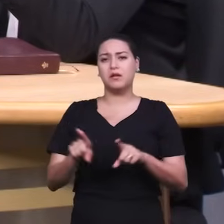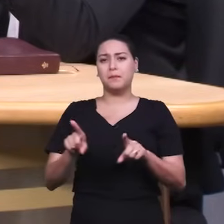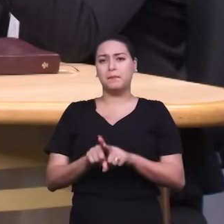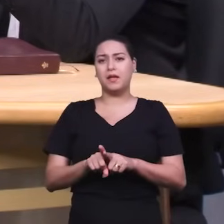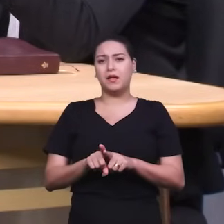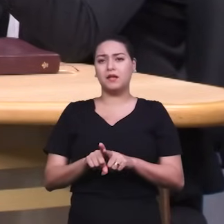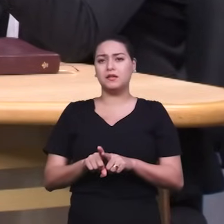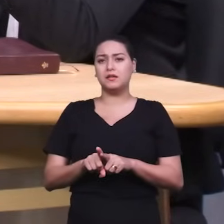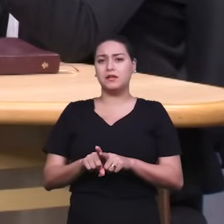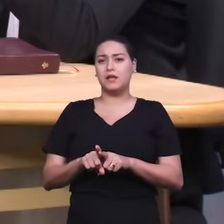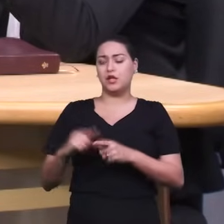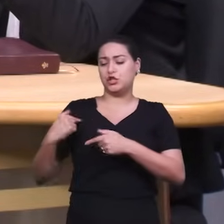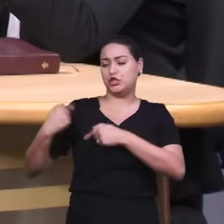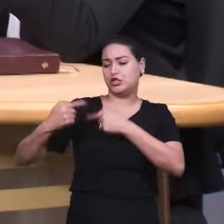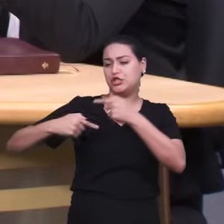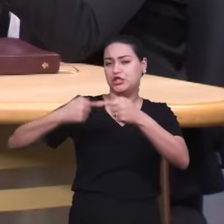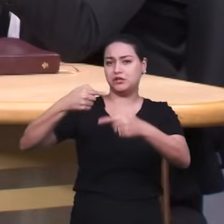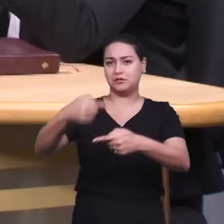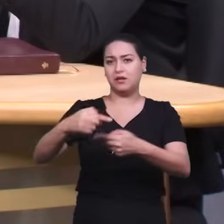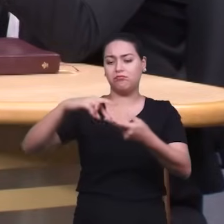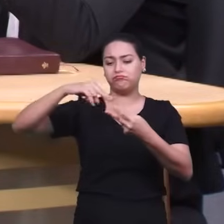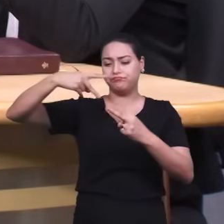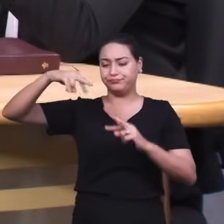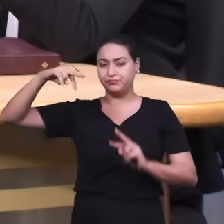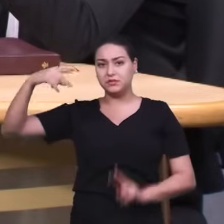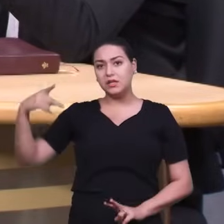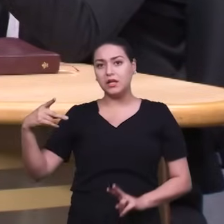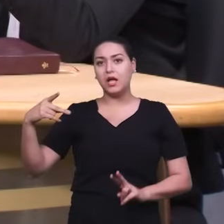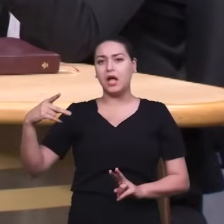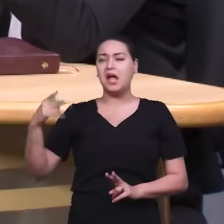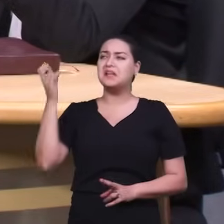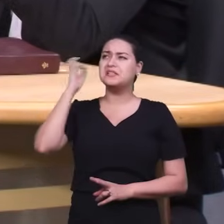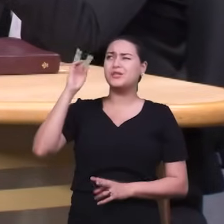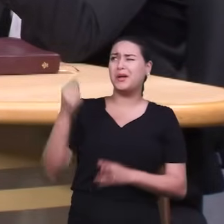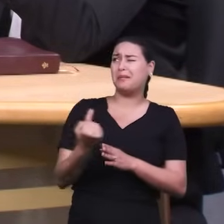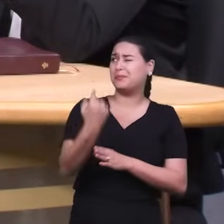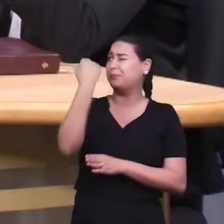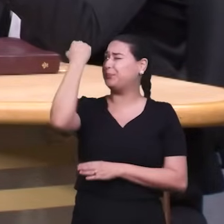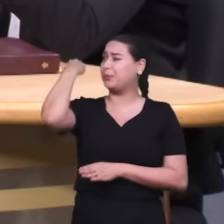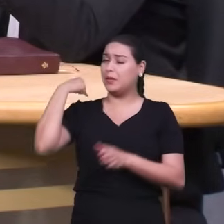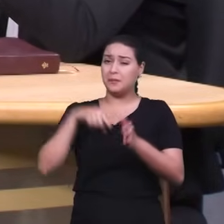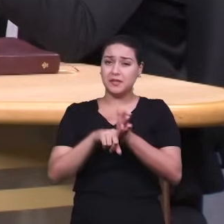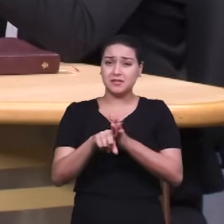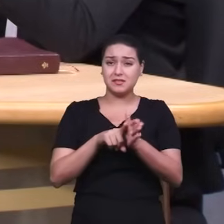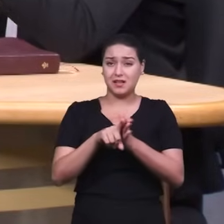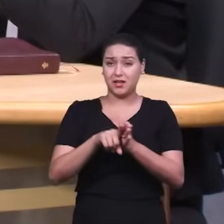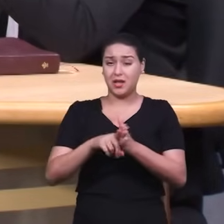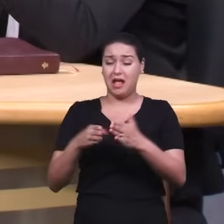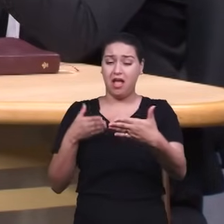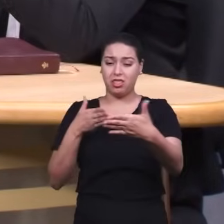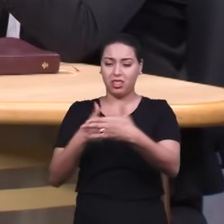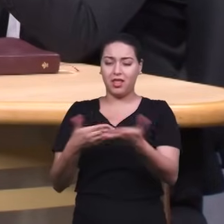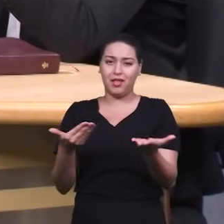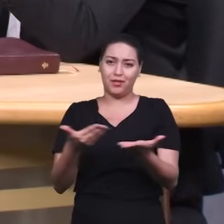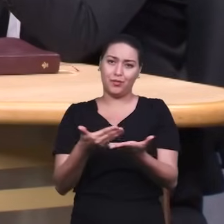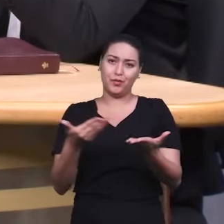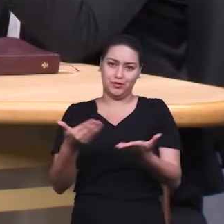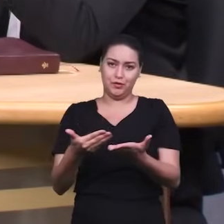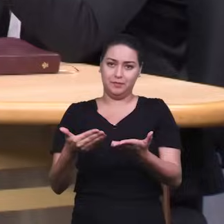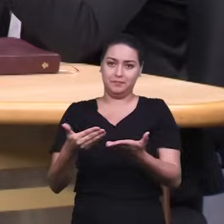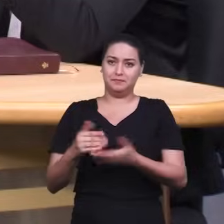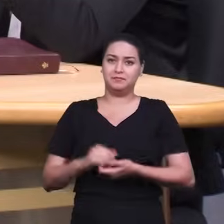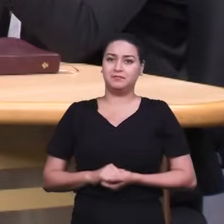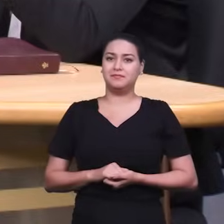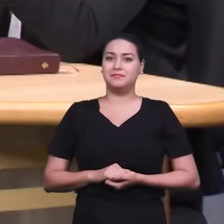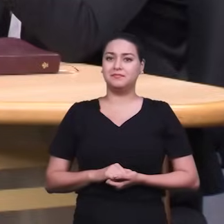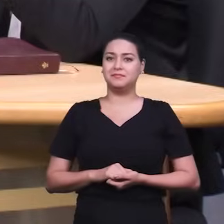possível, trazer um pouquinho da história, né? Daqueles primeiros pesquisadores até aquilo que nós temos nos nossos